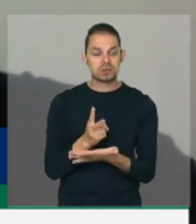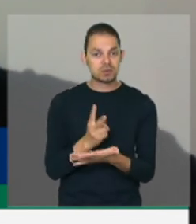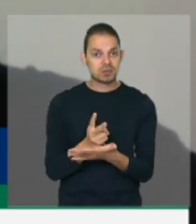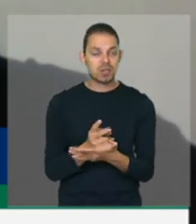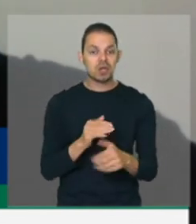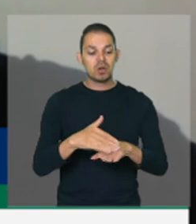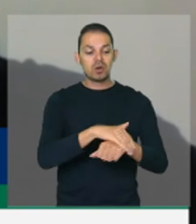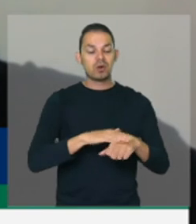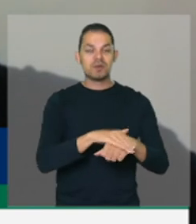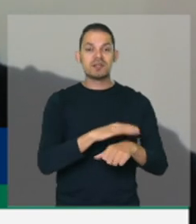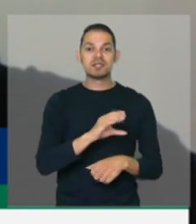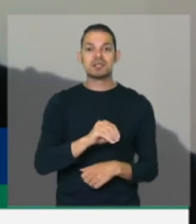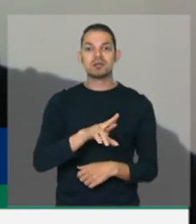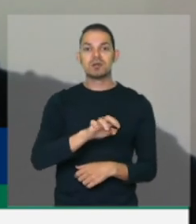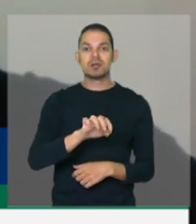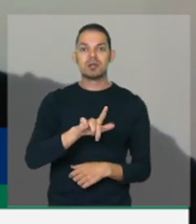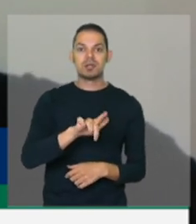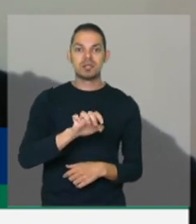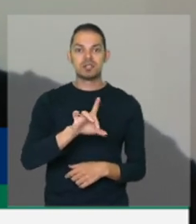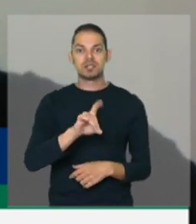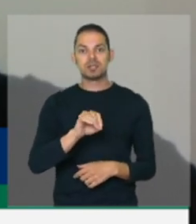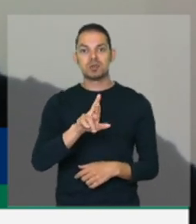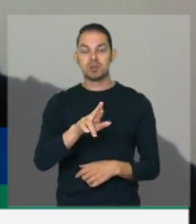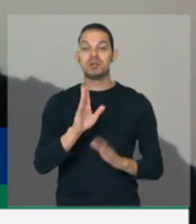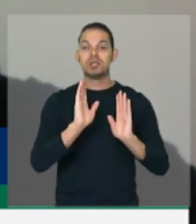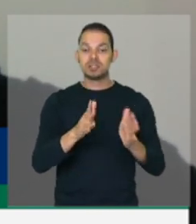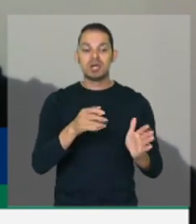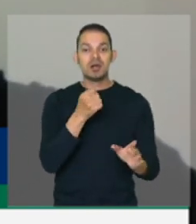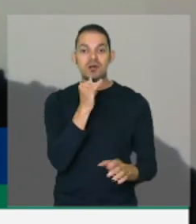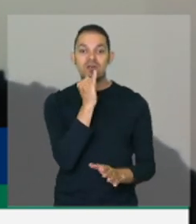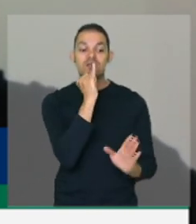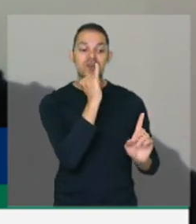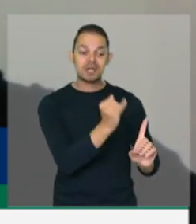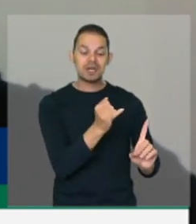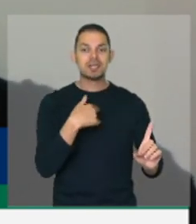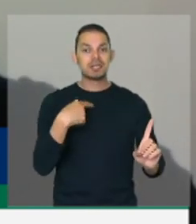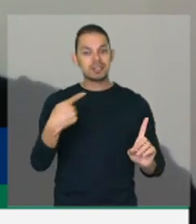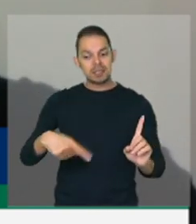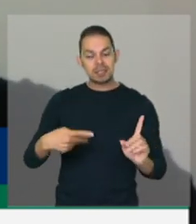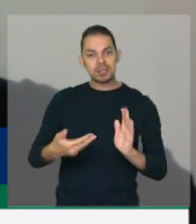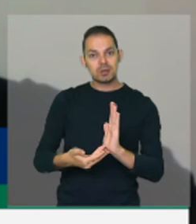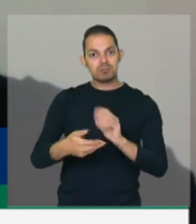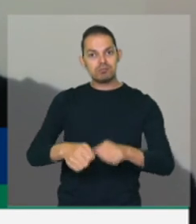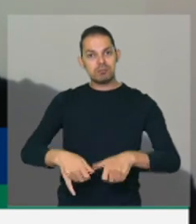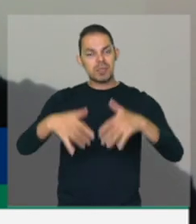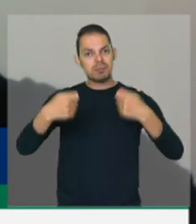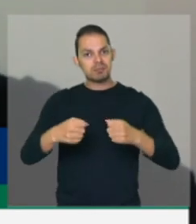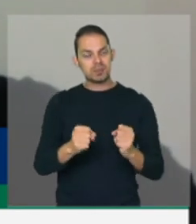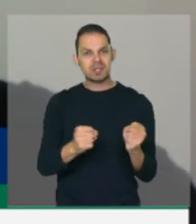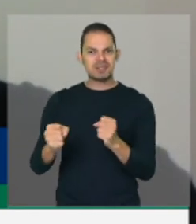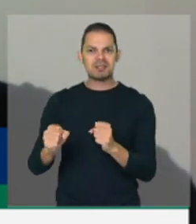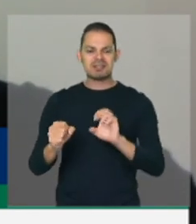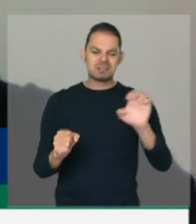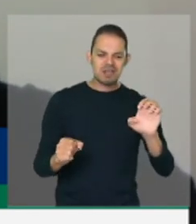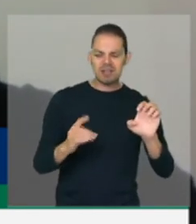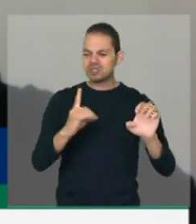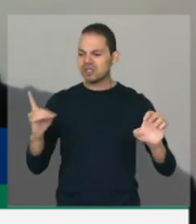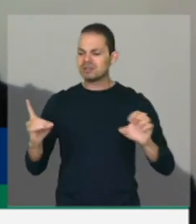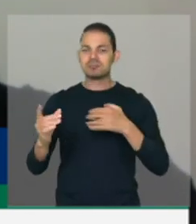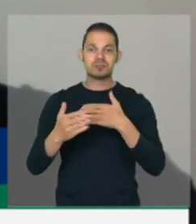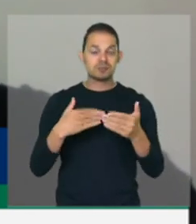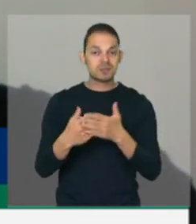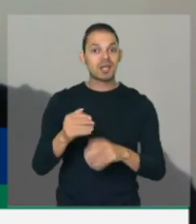nosso corregedor algumas vezes sobre a importância de manter a força do parlamento independente se é de esquerda, centro ou direita.